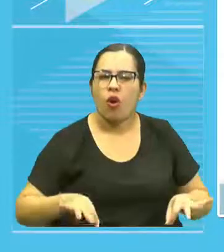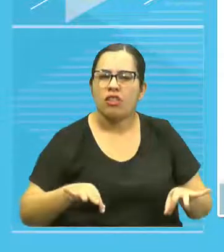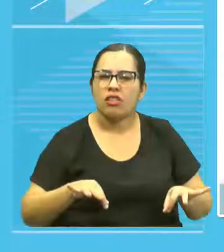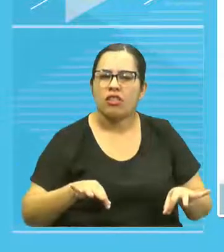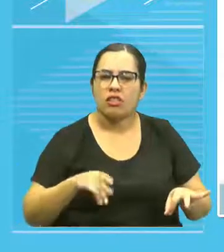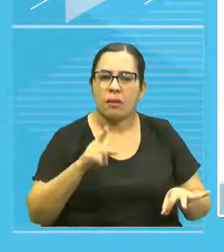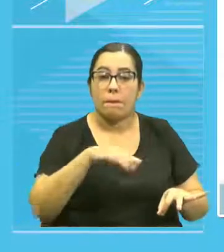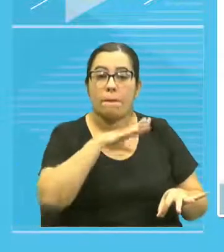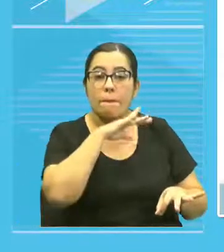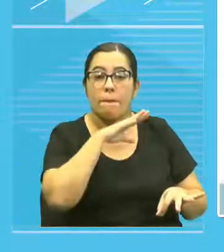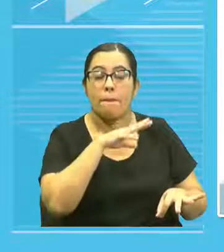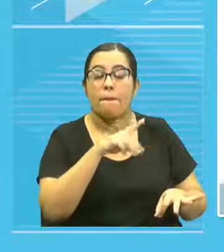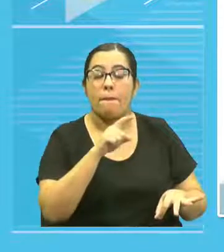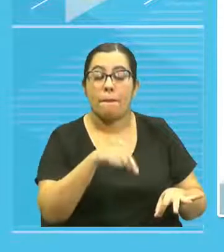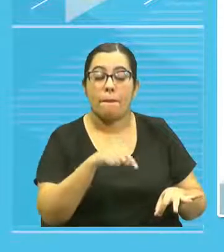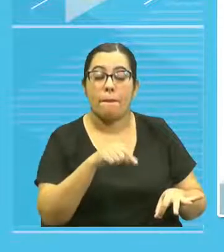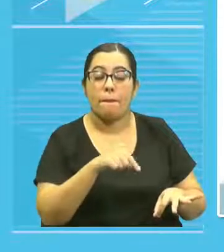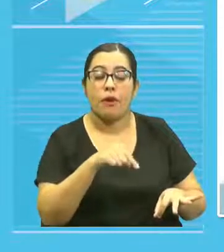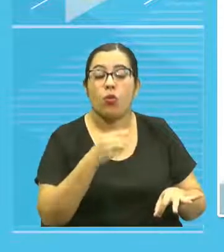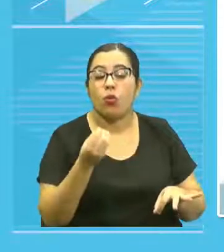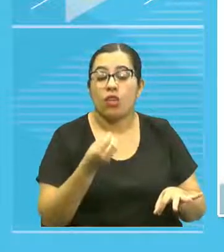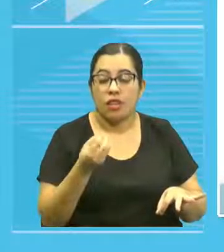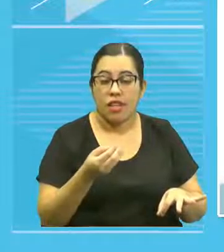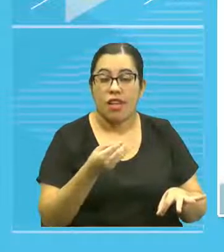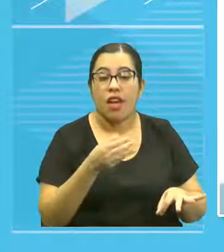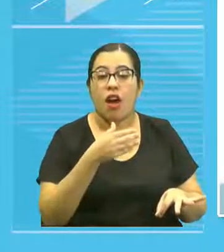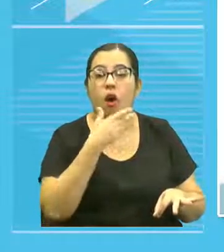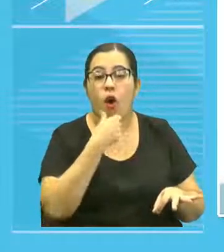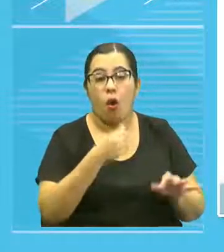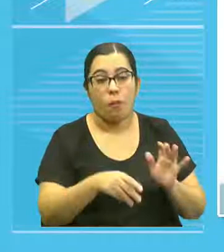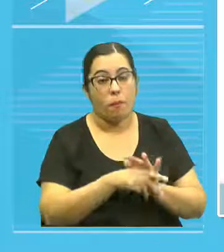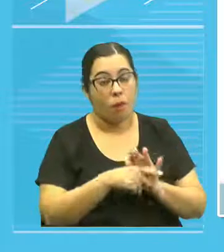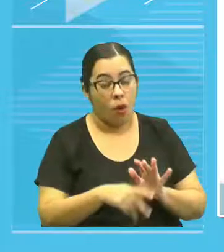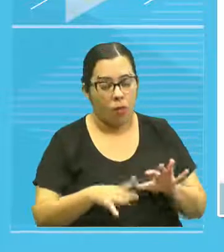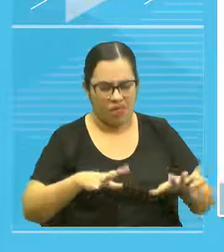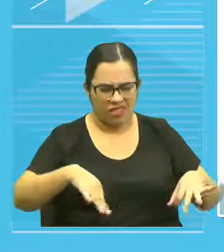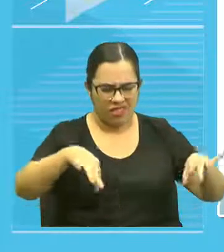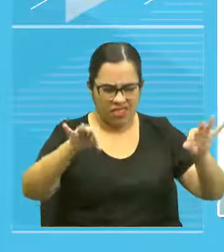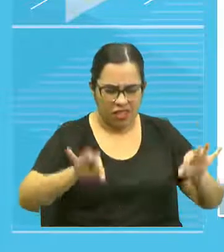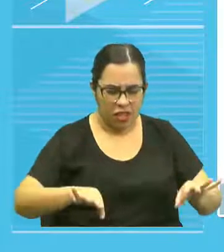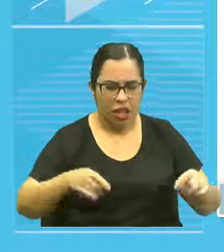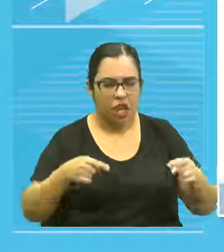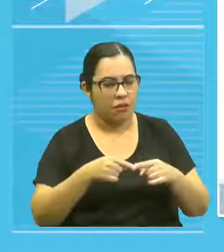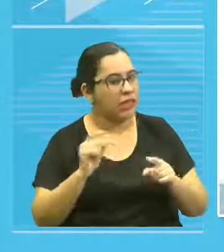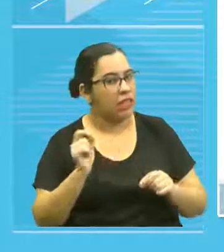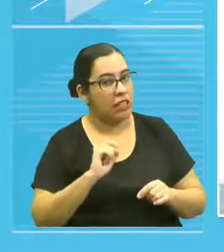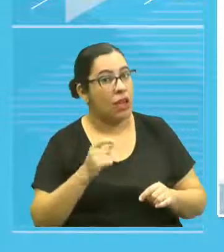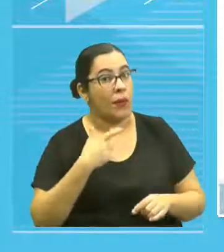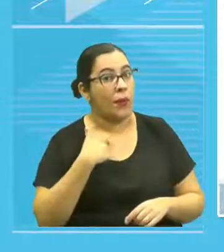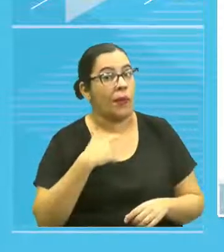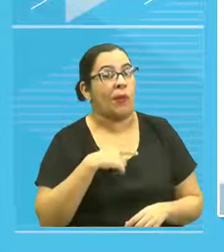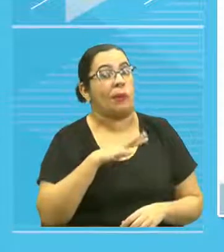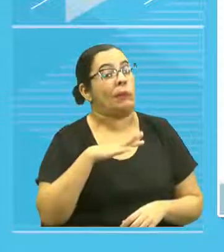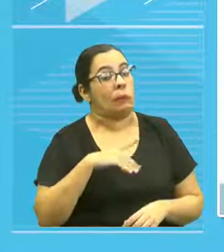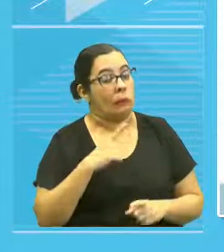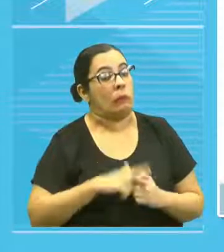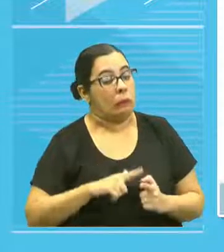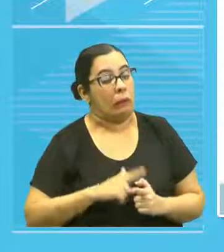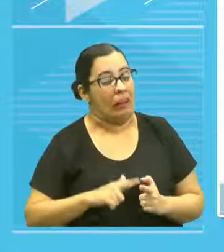Maus Lençóis Maus Lençóis né desde que isso existe aqui é um mas